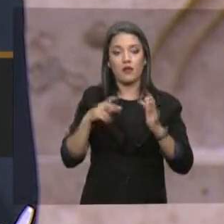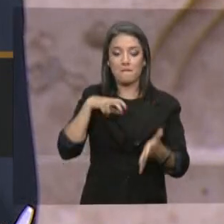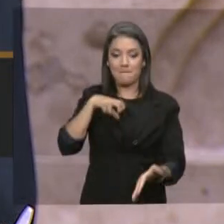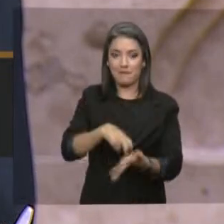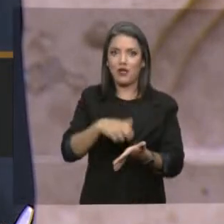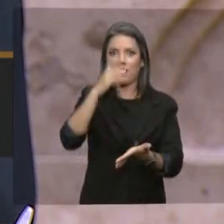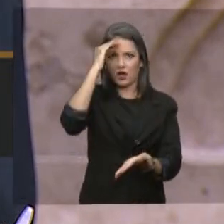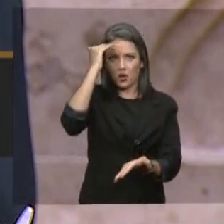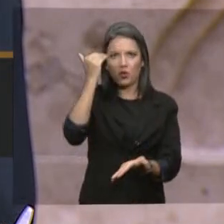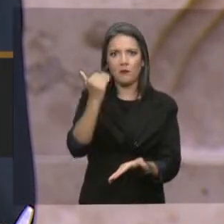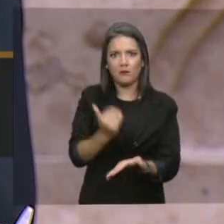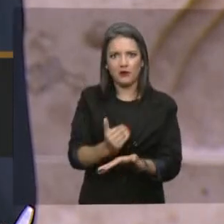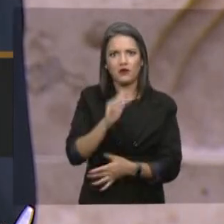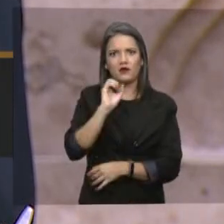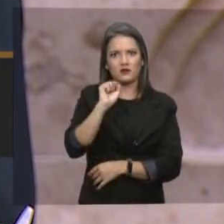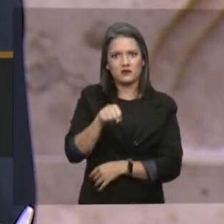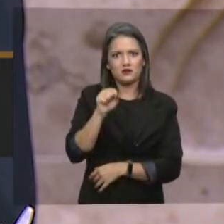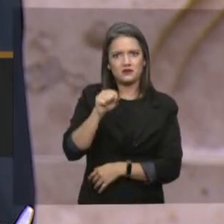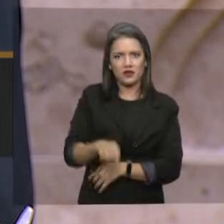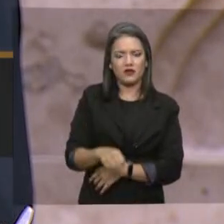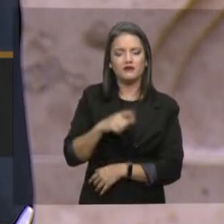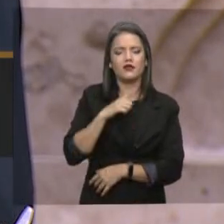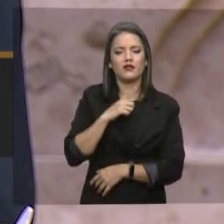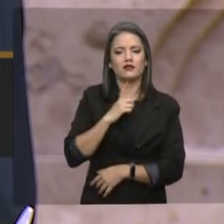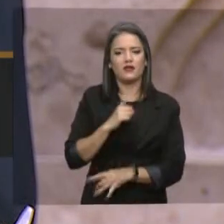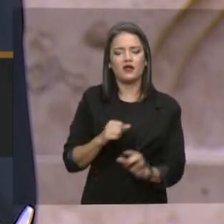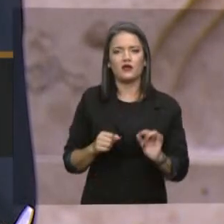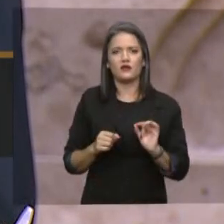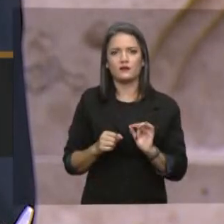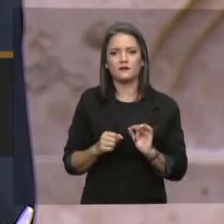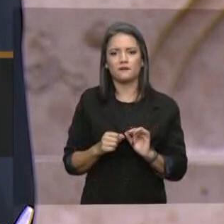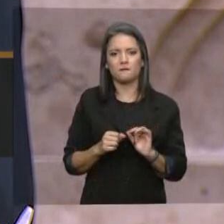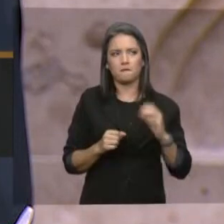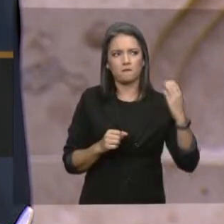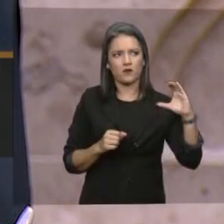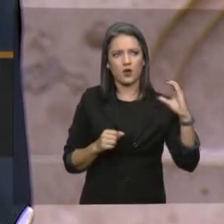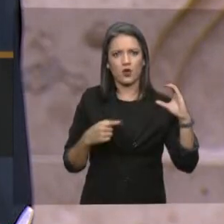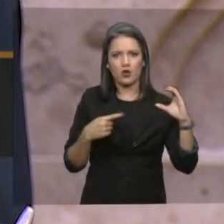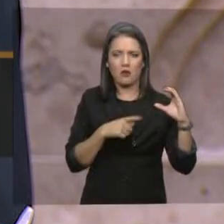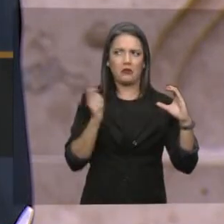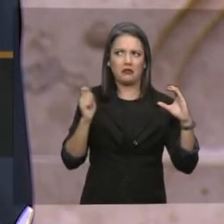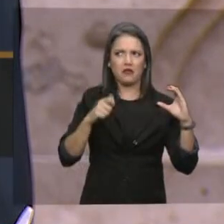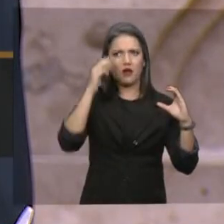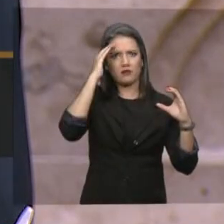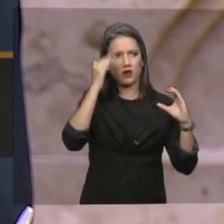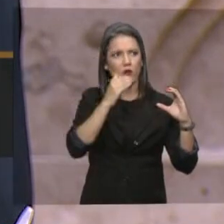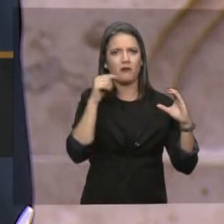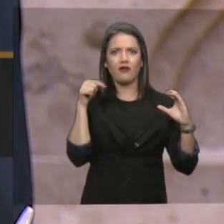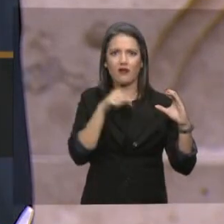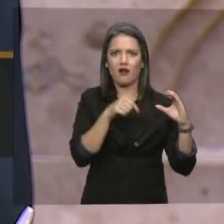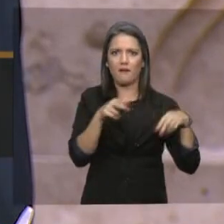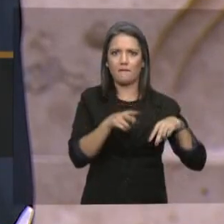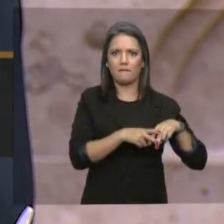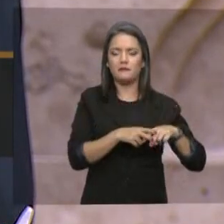da pena estabelecida na Colômbia. Dessa forma,